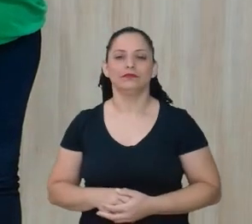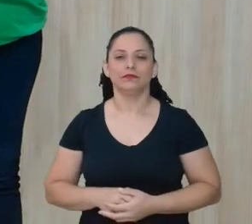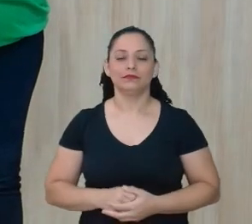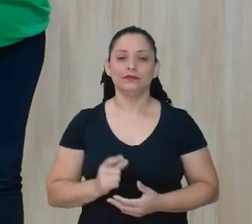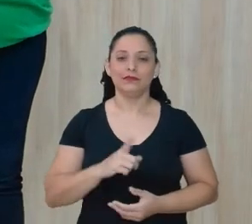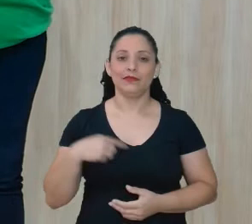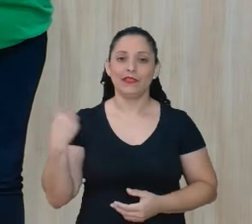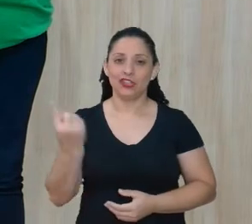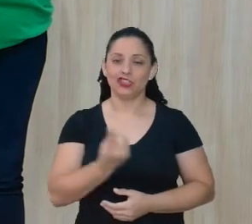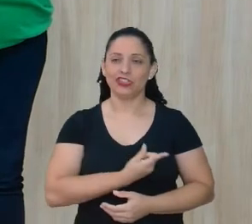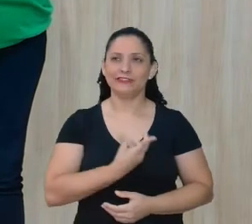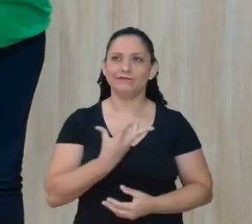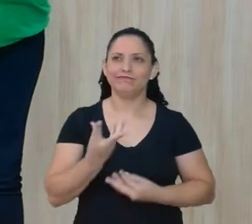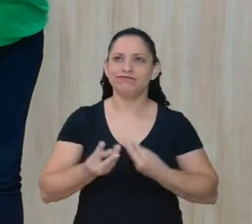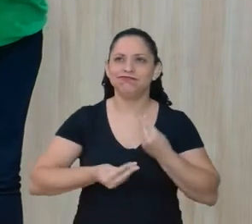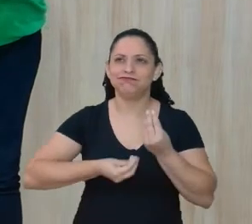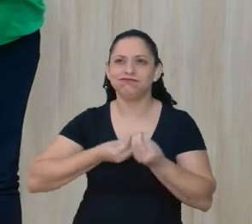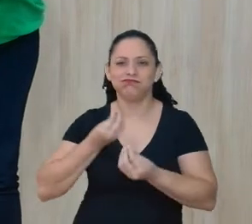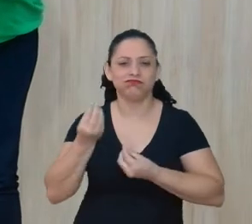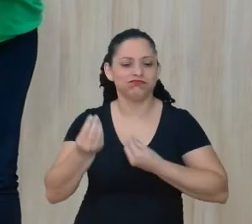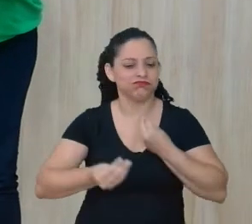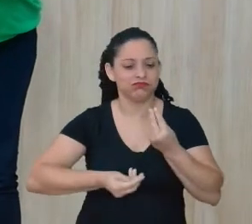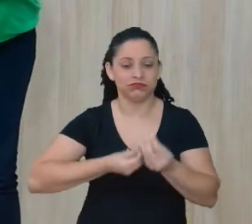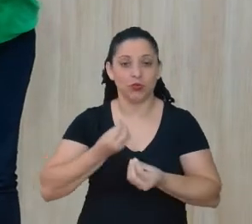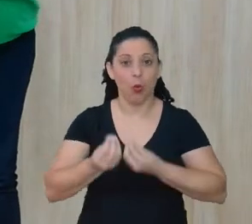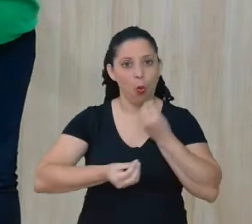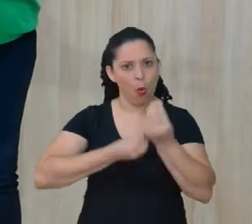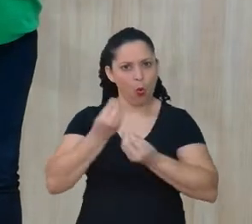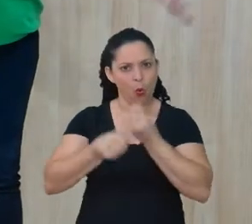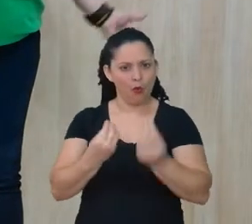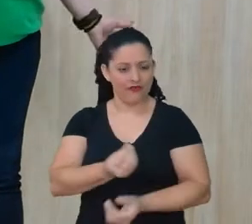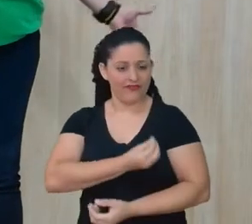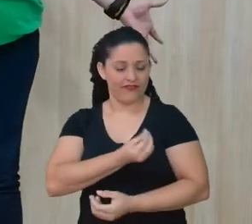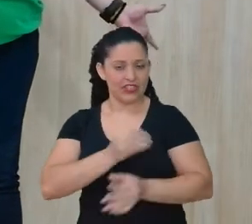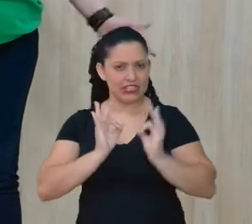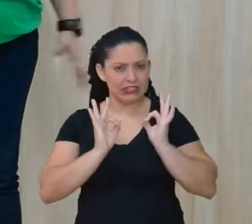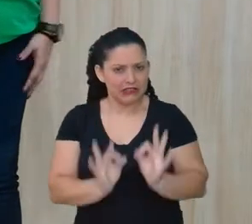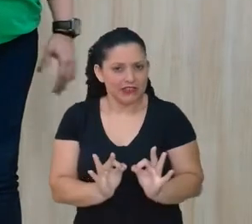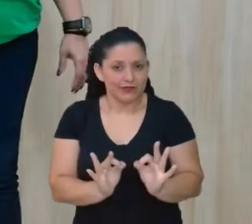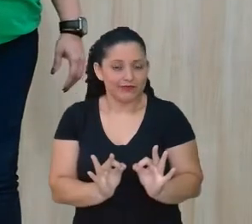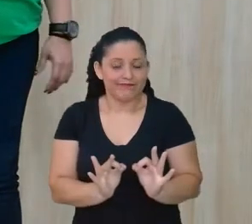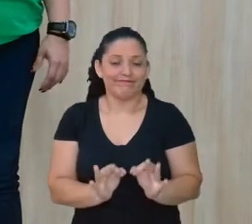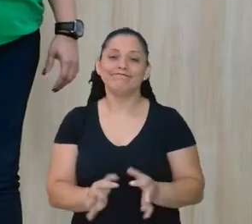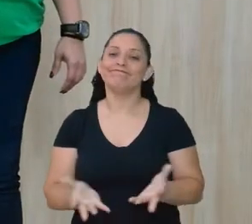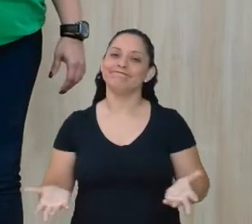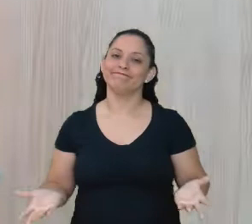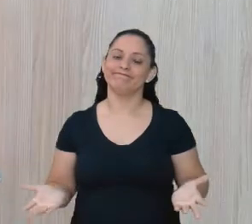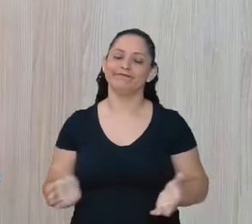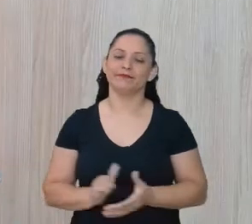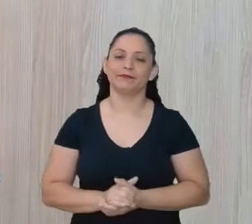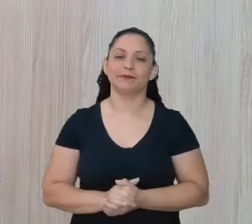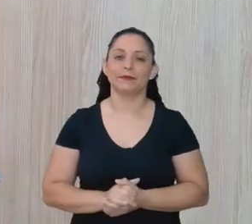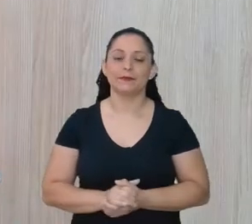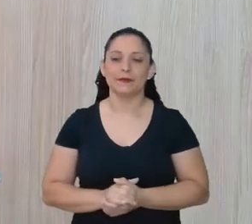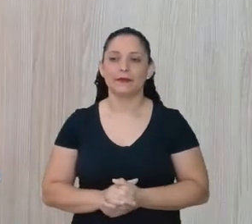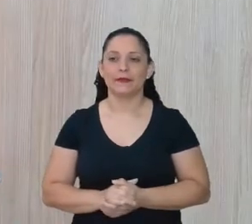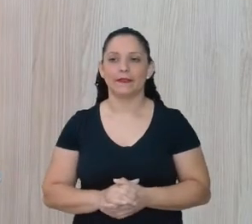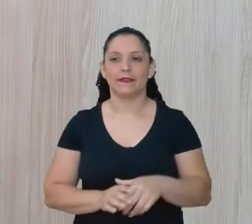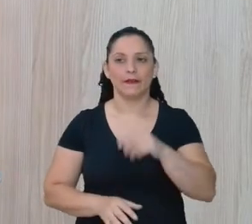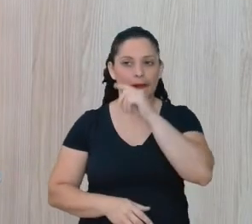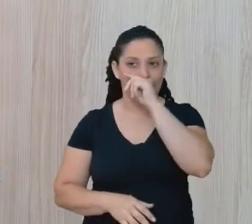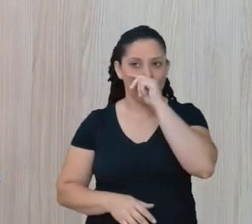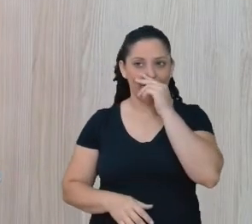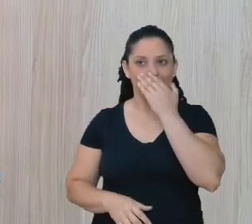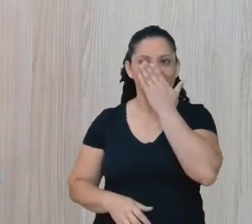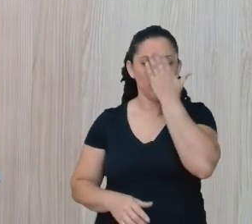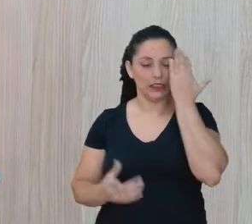consegue viver da maneira que deveria, né? Que seria o ideal, né, professora? Exatamente. E a gente